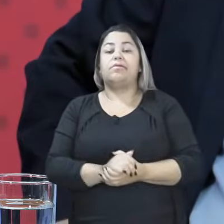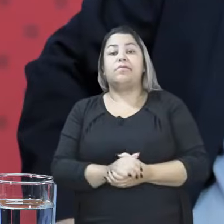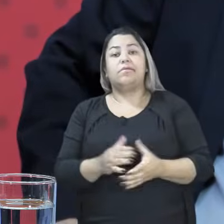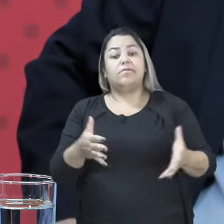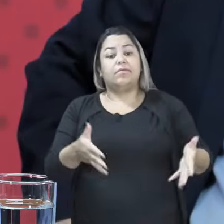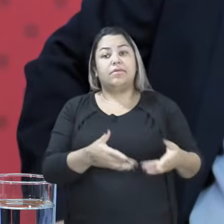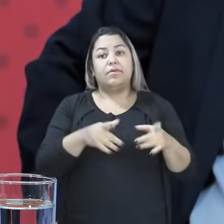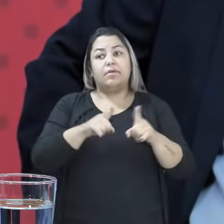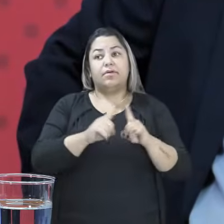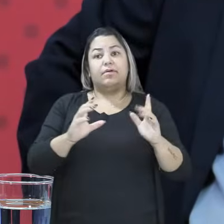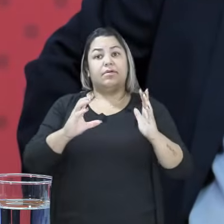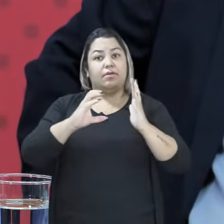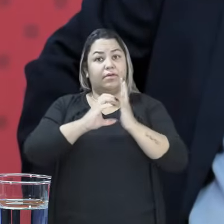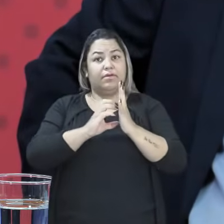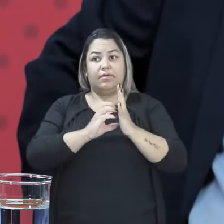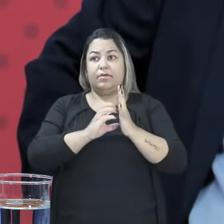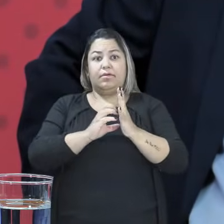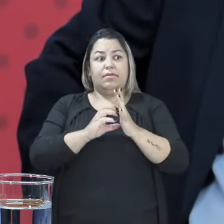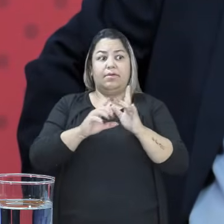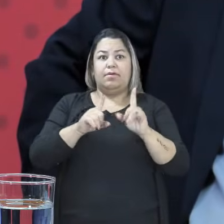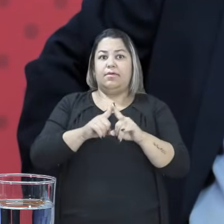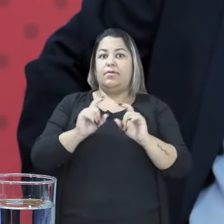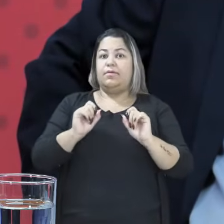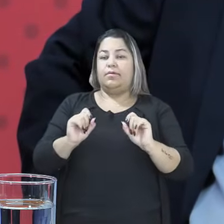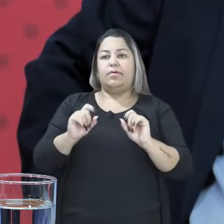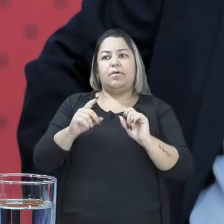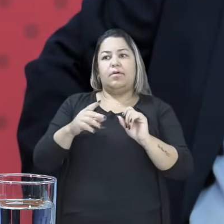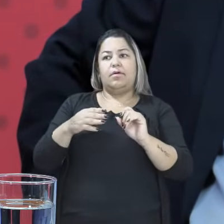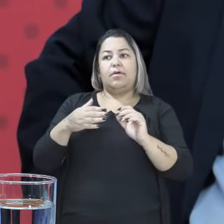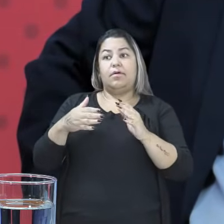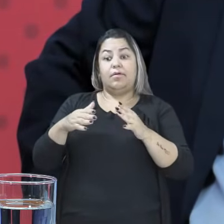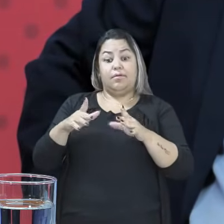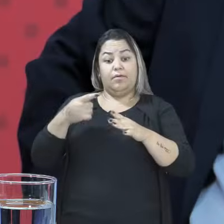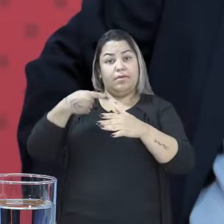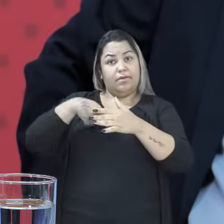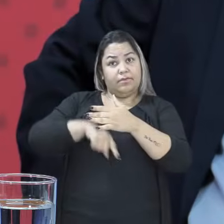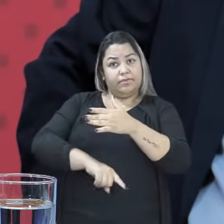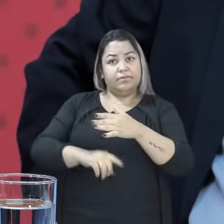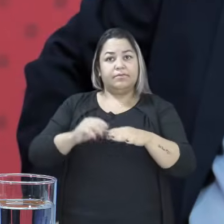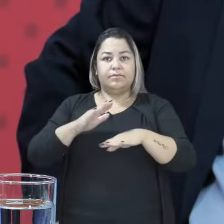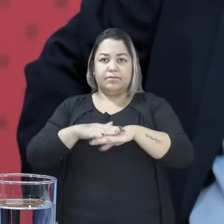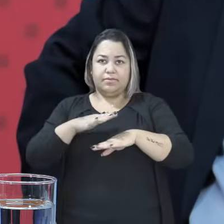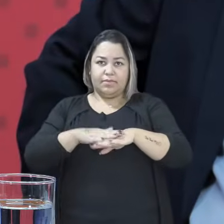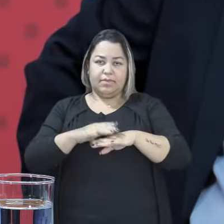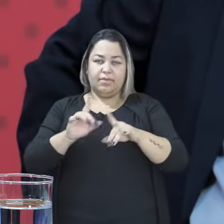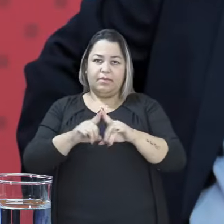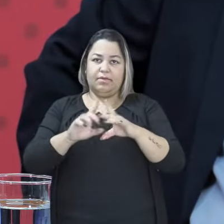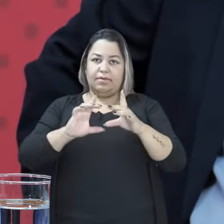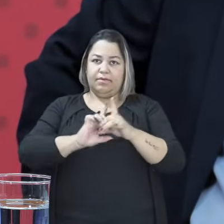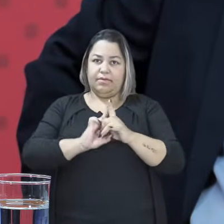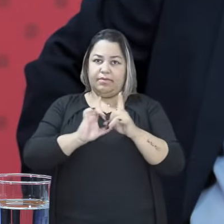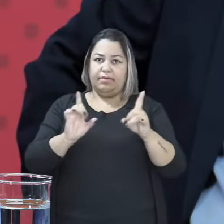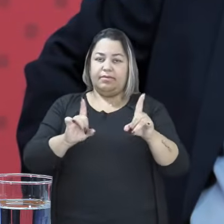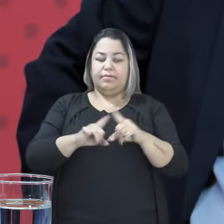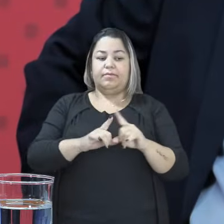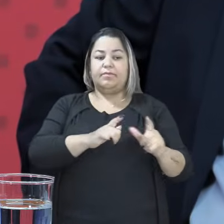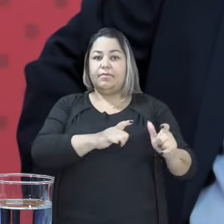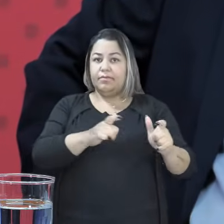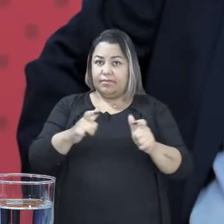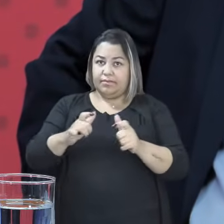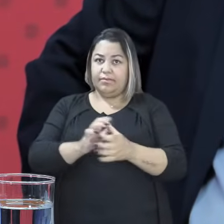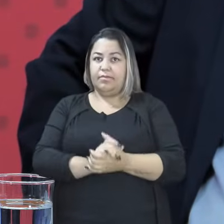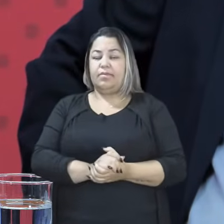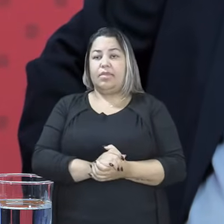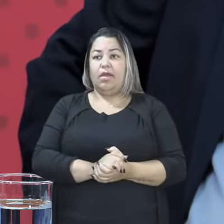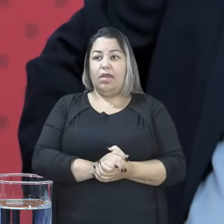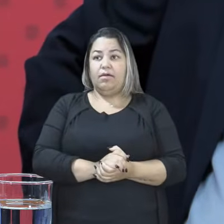do partido, não foi uma imposição legal. Então, nós podemos aprofundar ainda mais a democratização dos espaços.